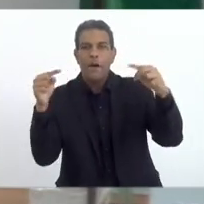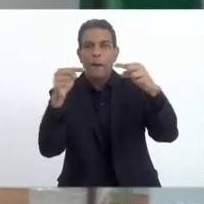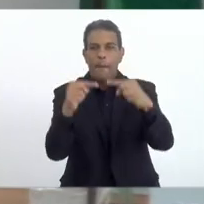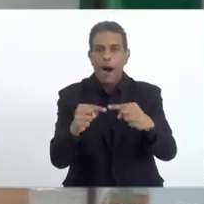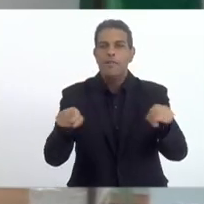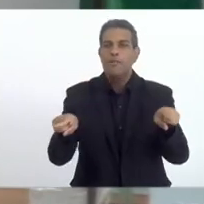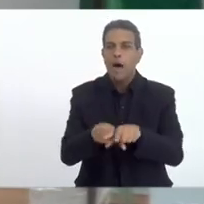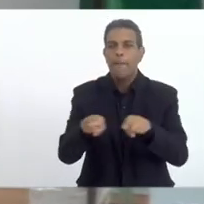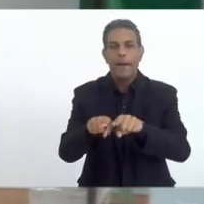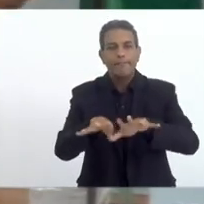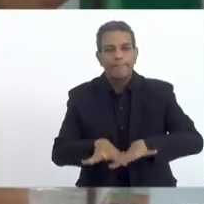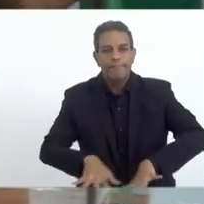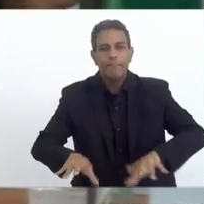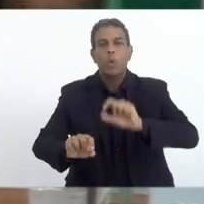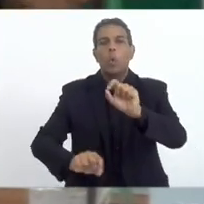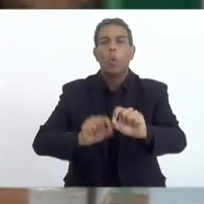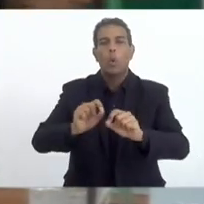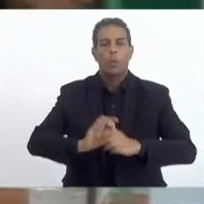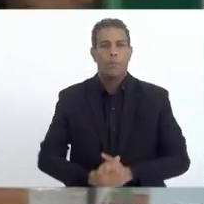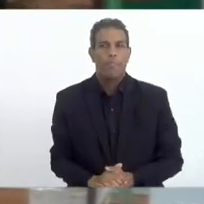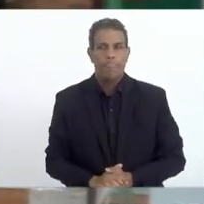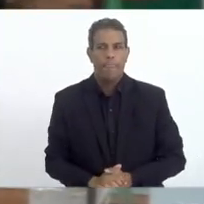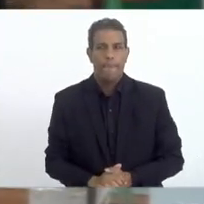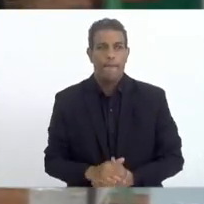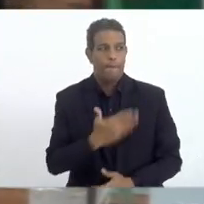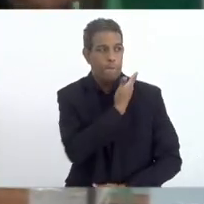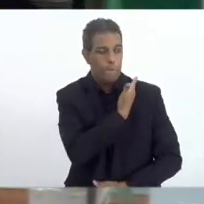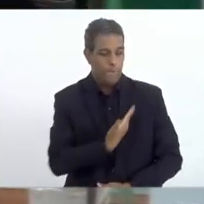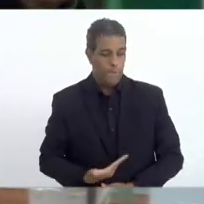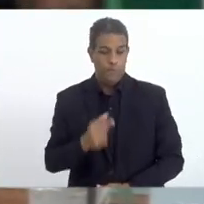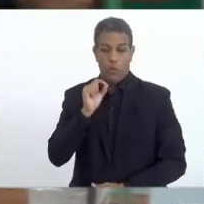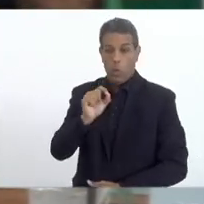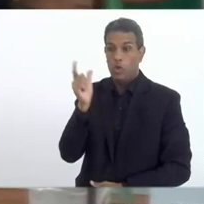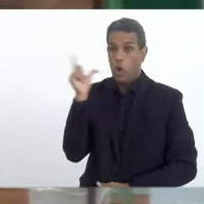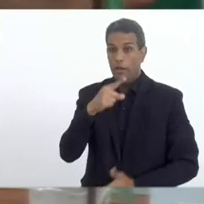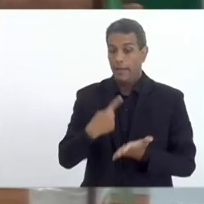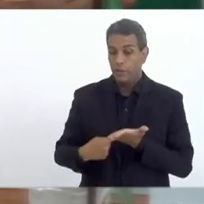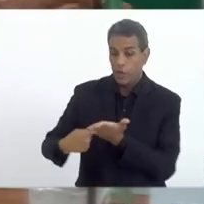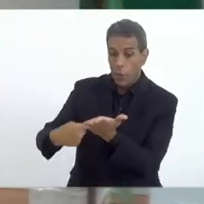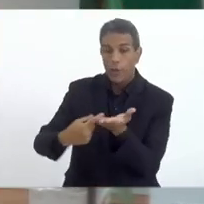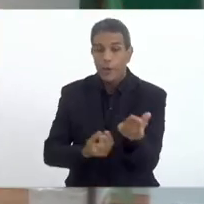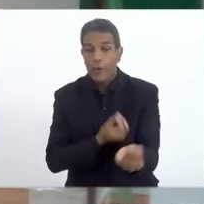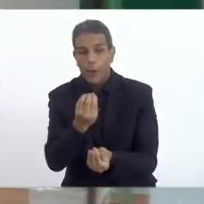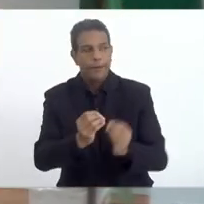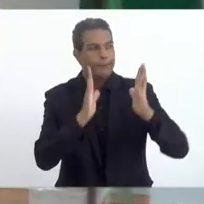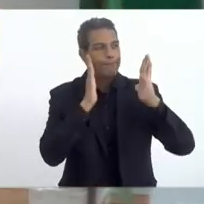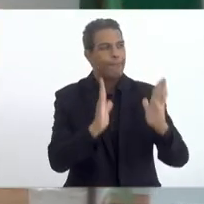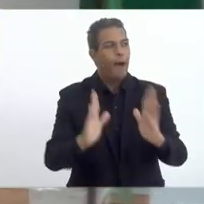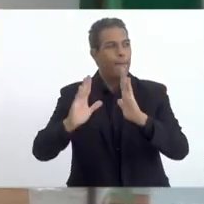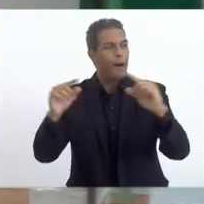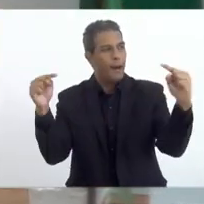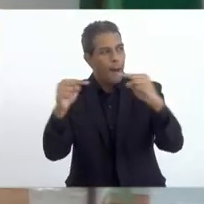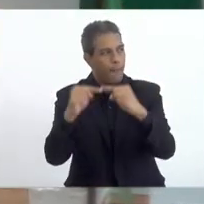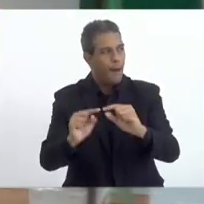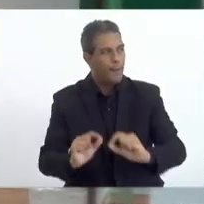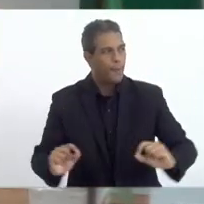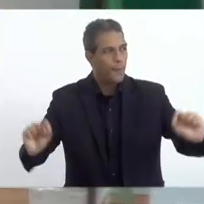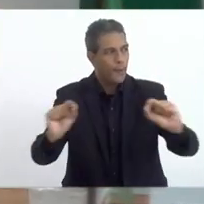questão, porque o fato do governo está dizendo que está de acordo como está